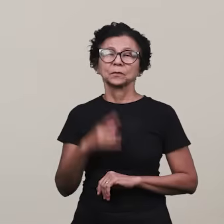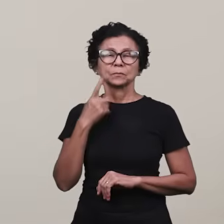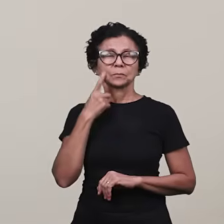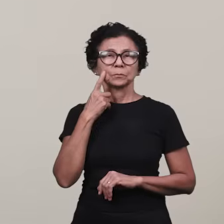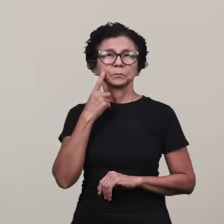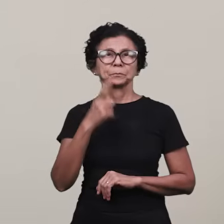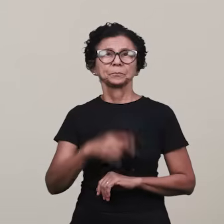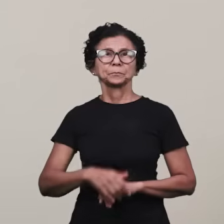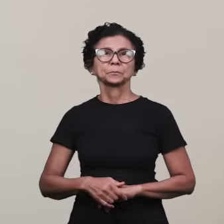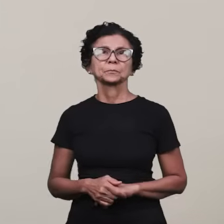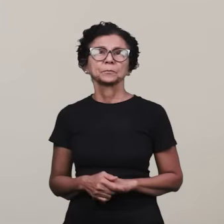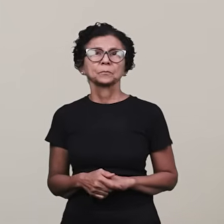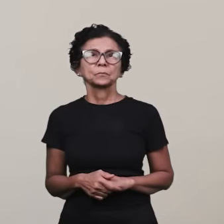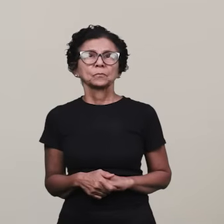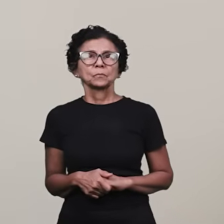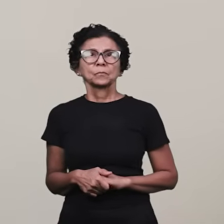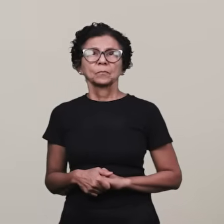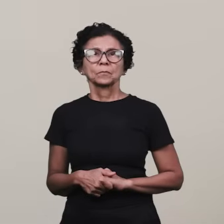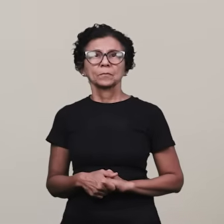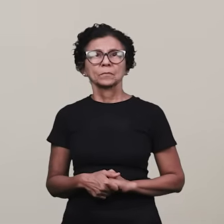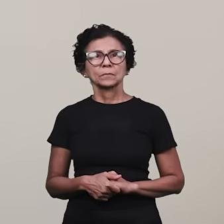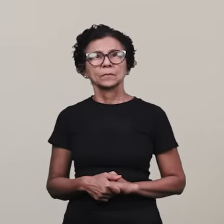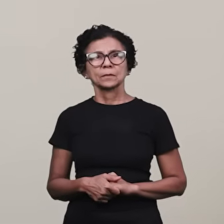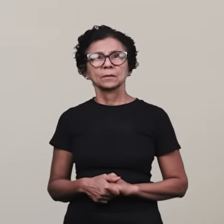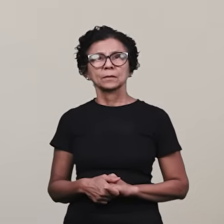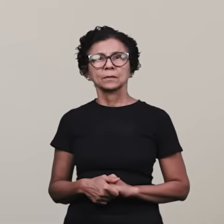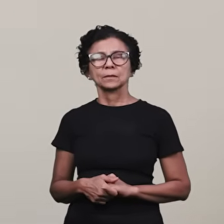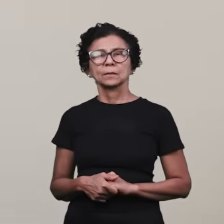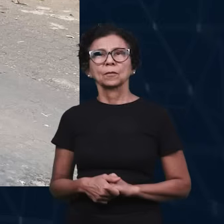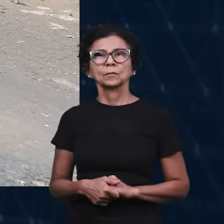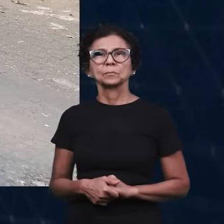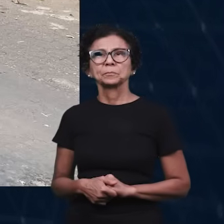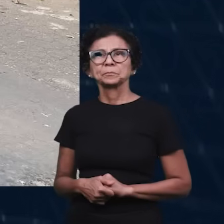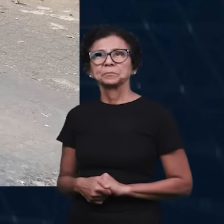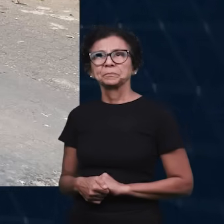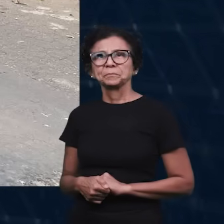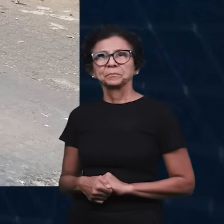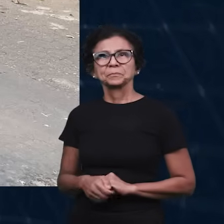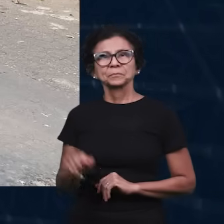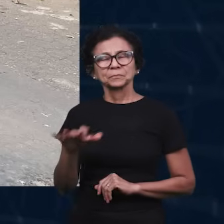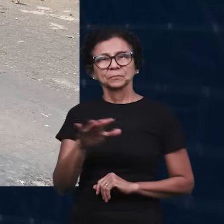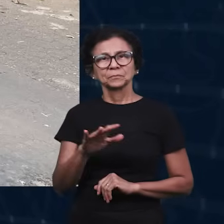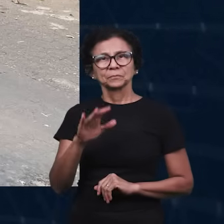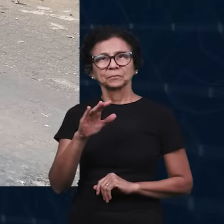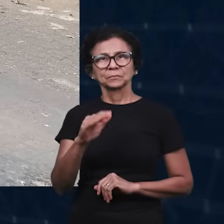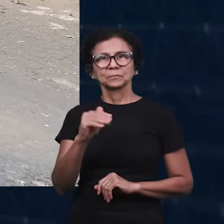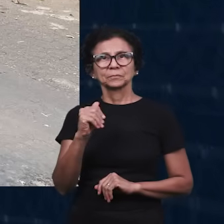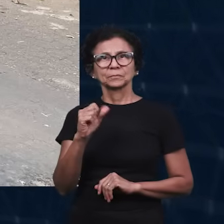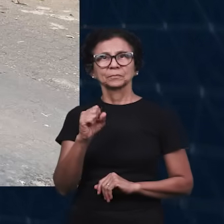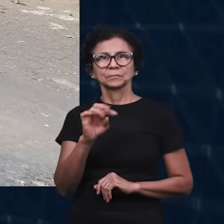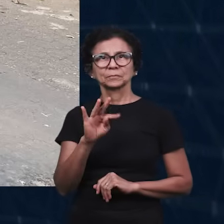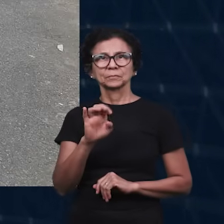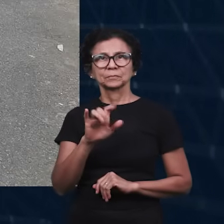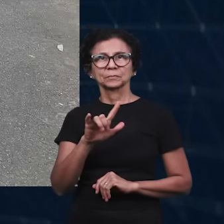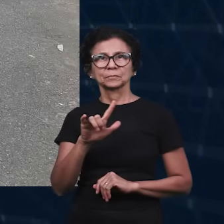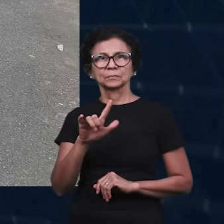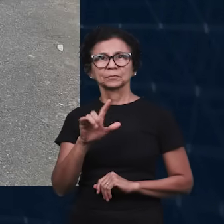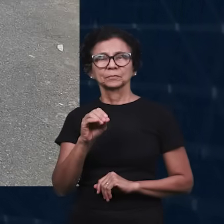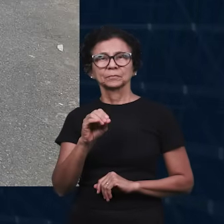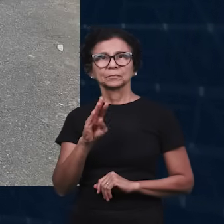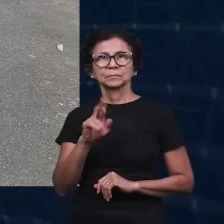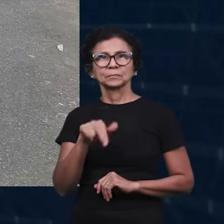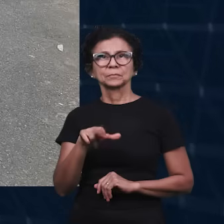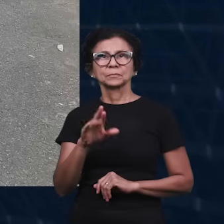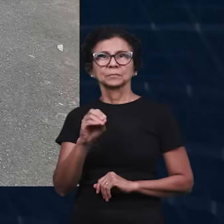você nessa edição como foi. É com você, Kellen. Na área de Castelo Branco, na igreja de Jardim de